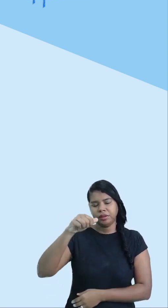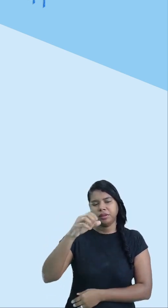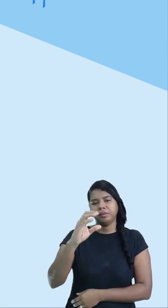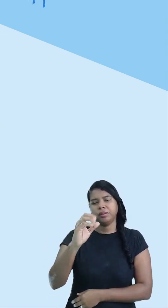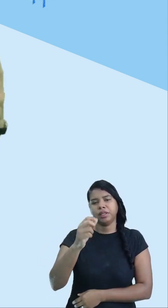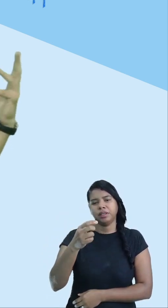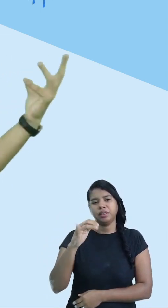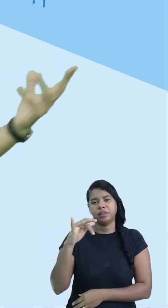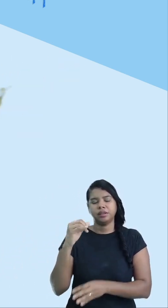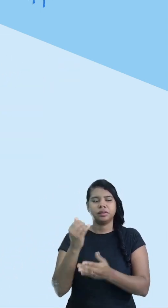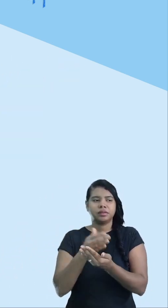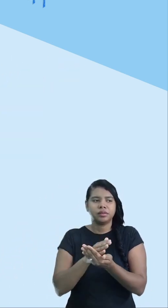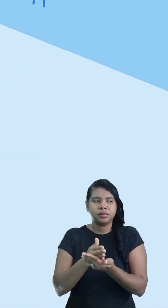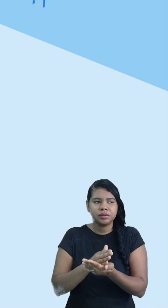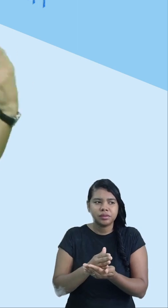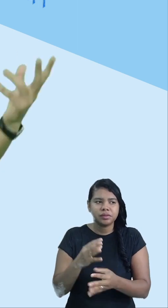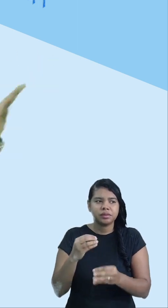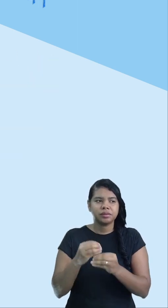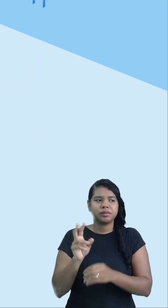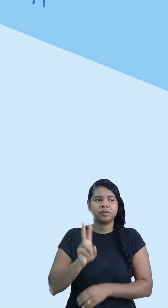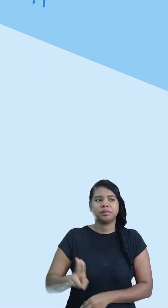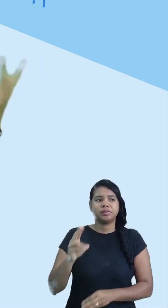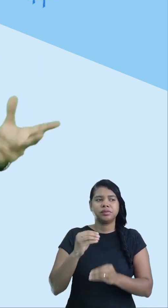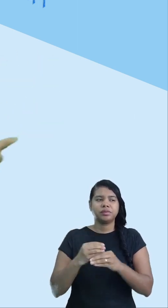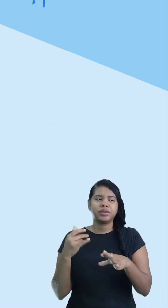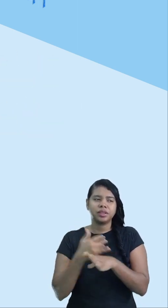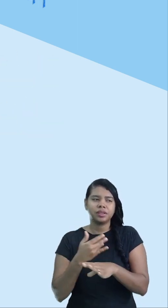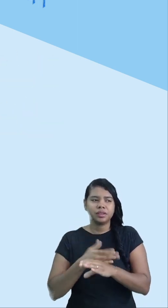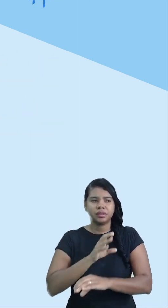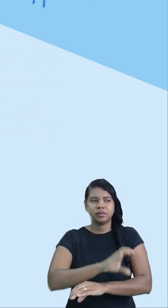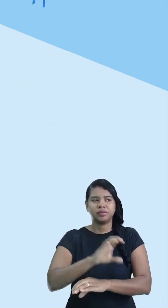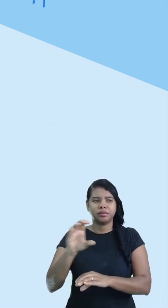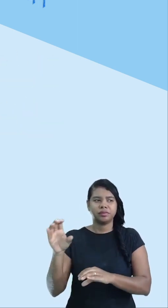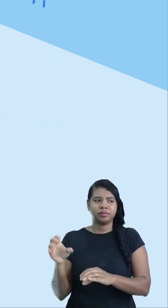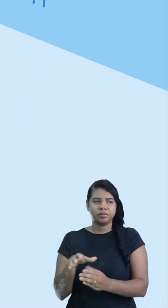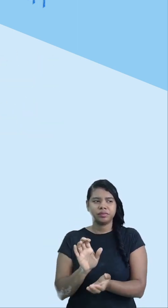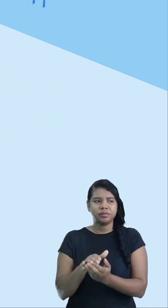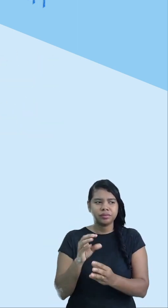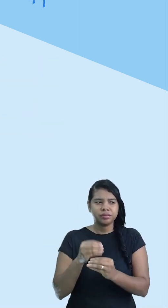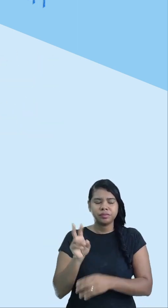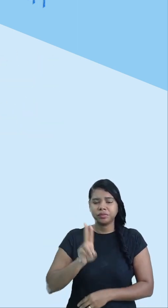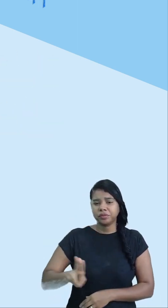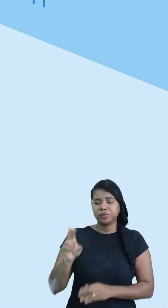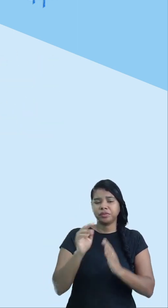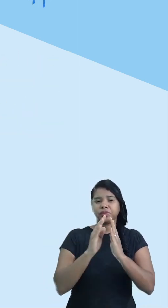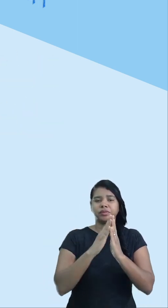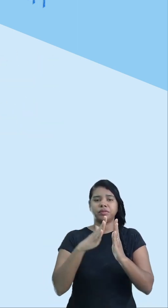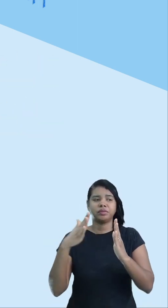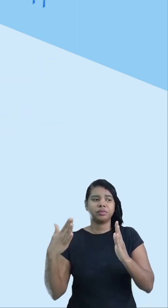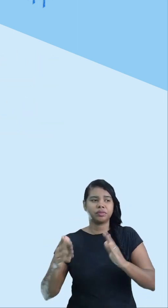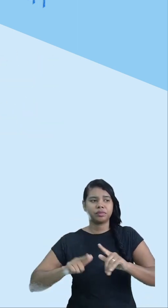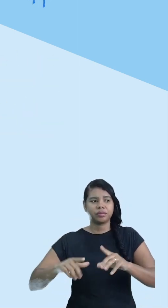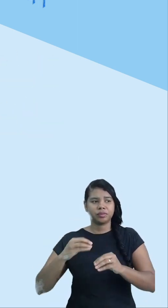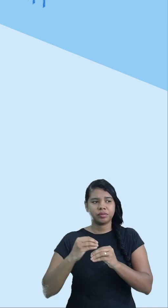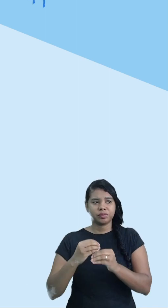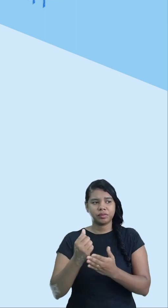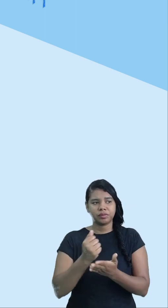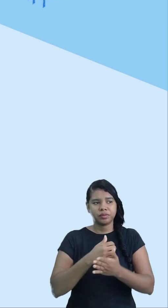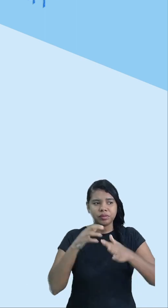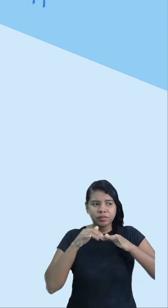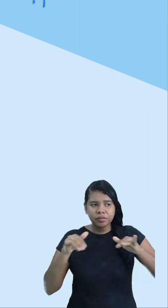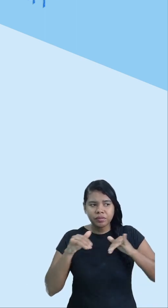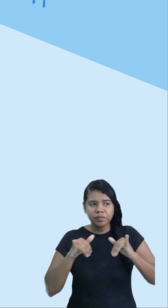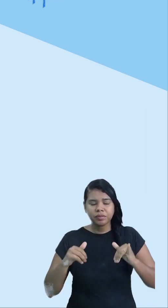macaxeira, que é a forma como o pessoal daqui de Recife, região metropolitana, da biblioteca que eu estou trabalhando agora, eles recuperam essa